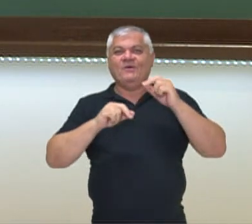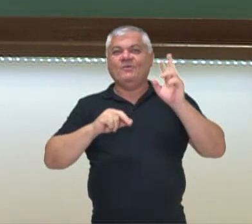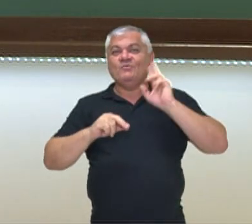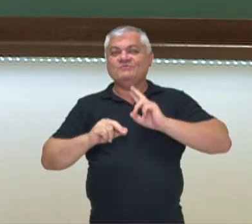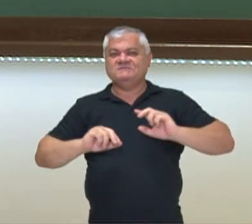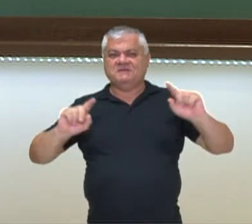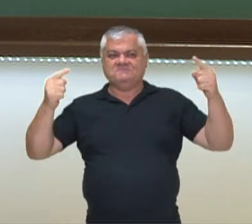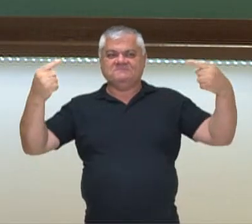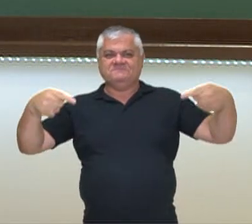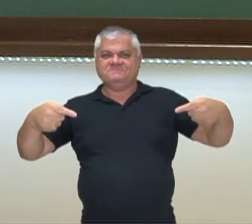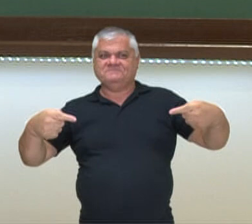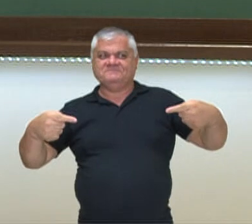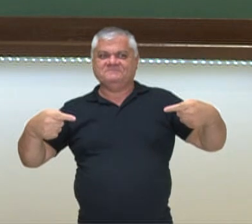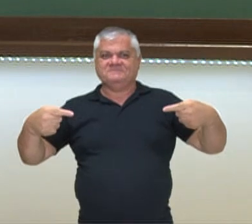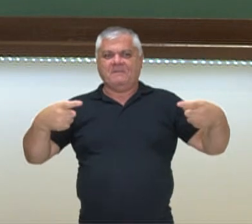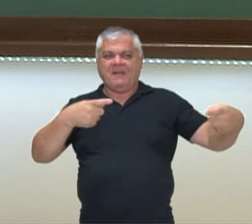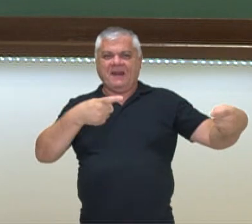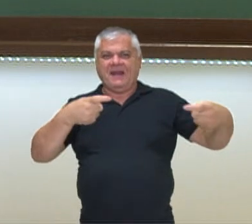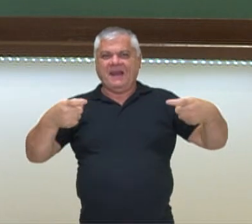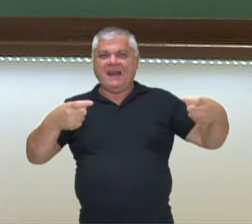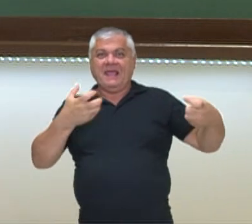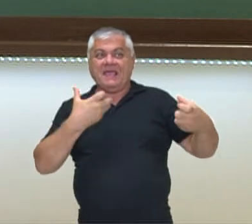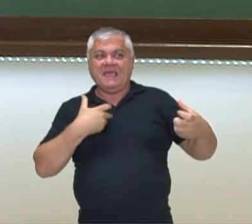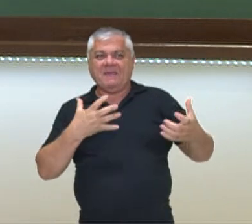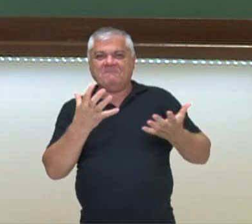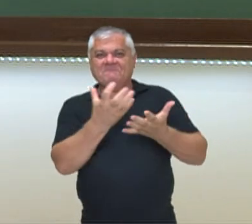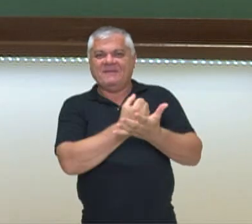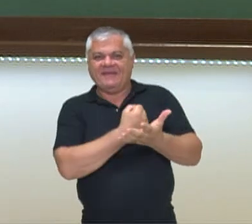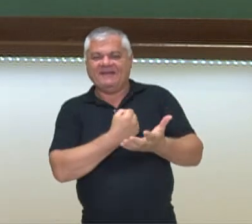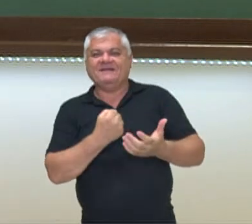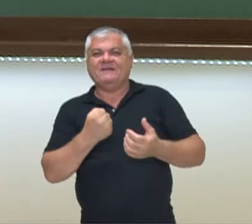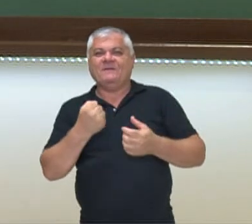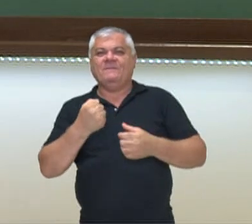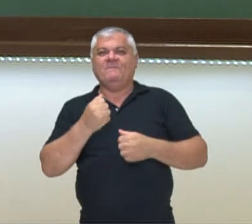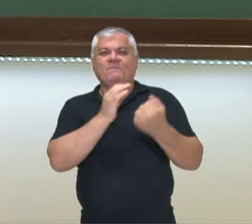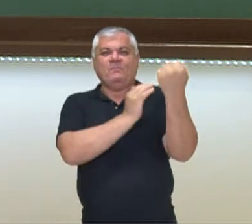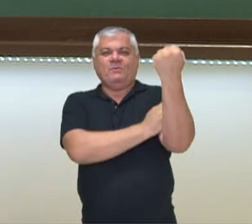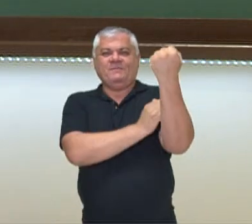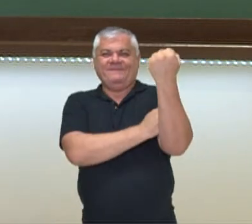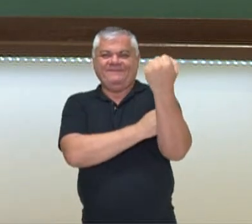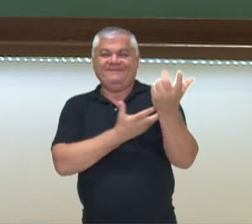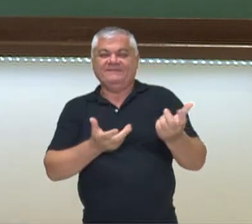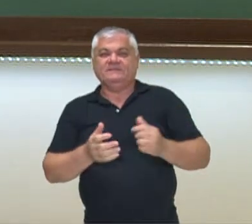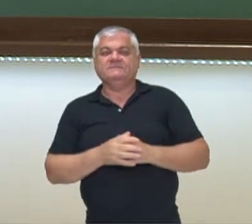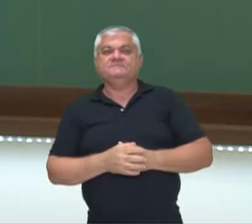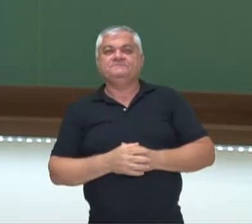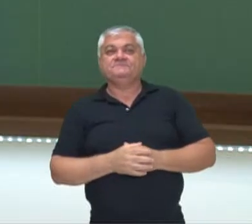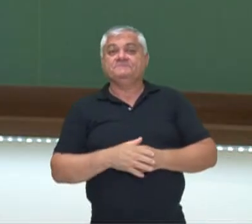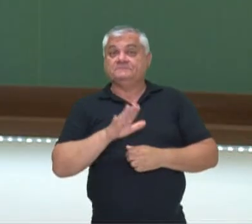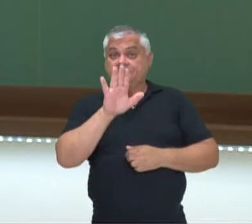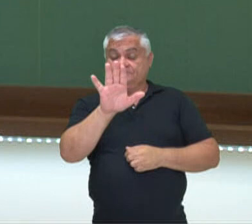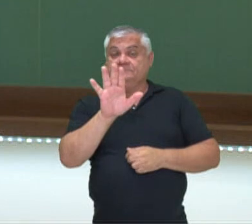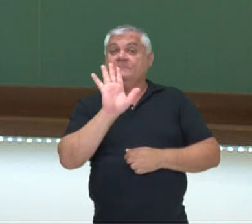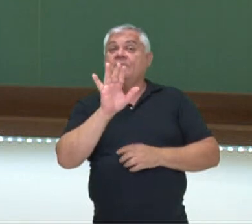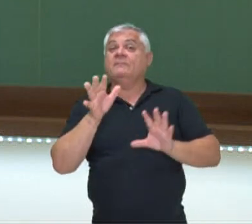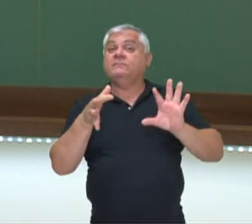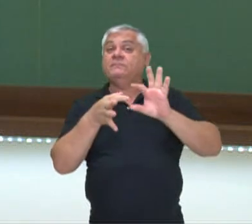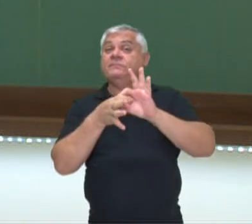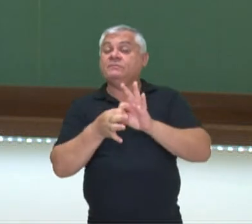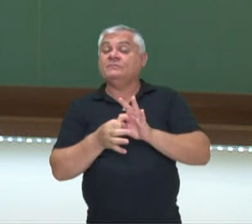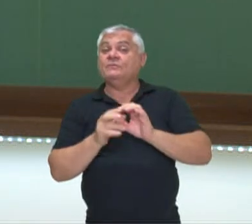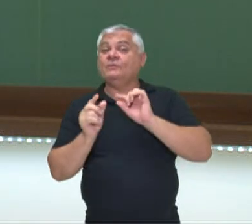e política pela qual a Europa estava atravessando. E, logicamente, aliado pela